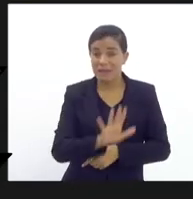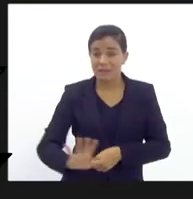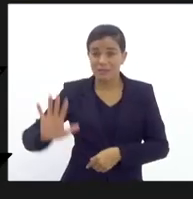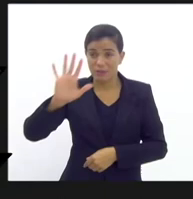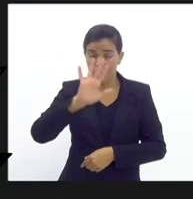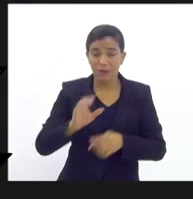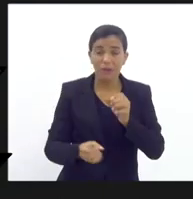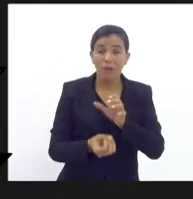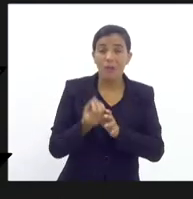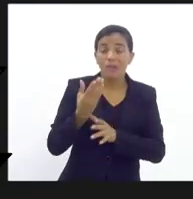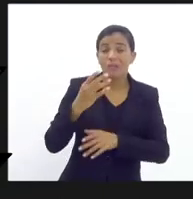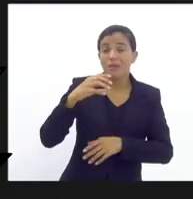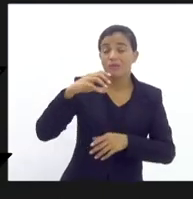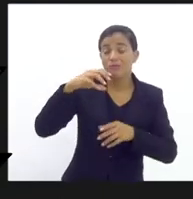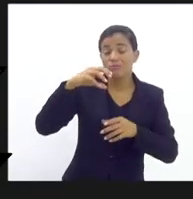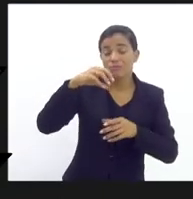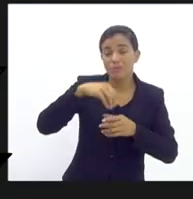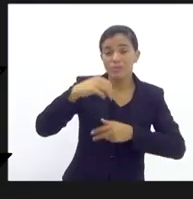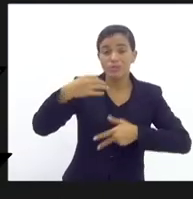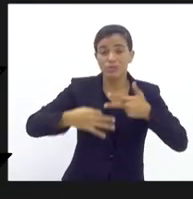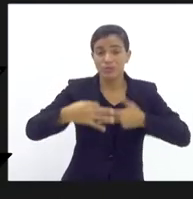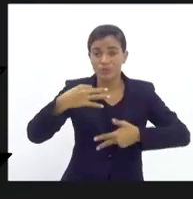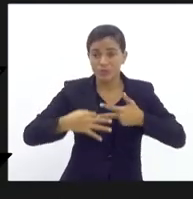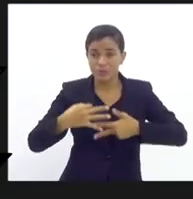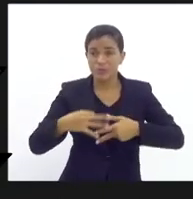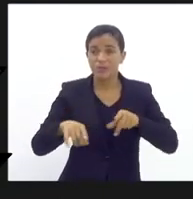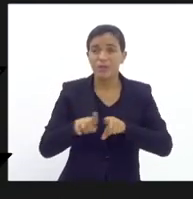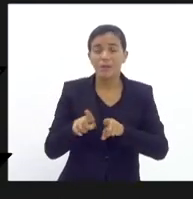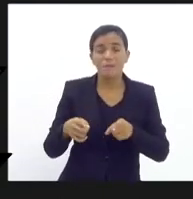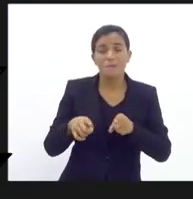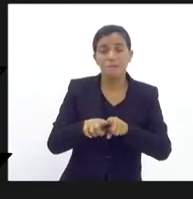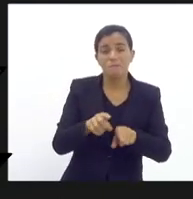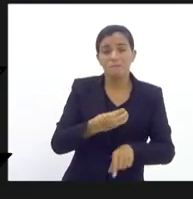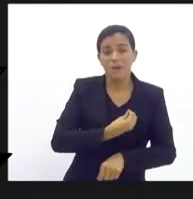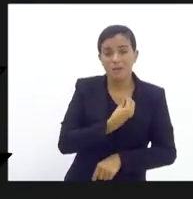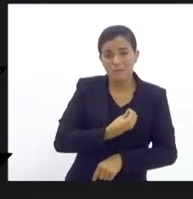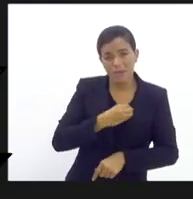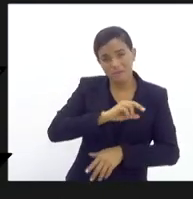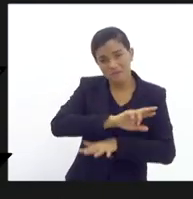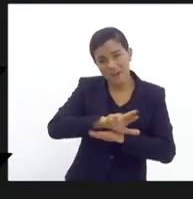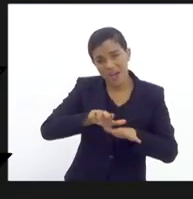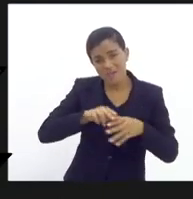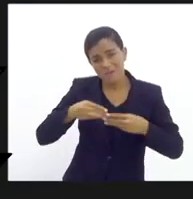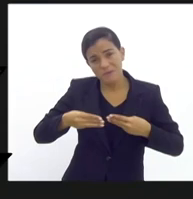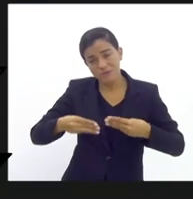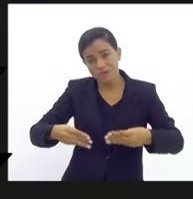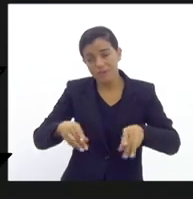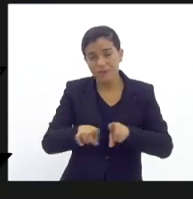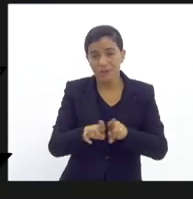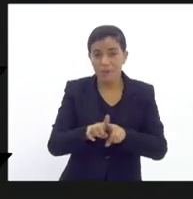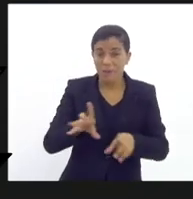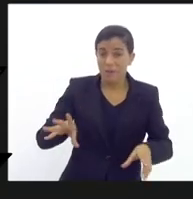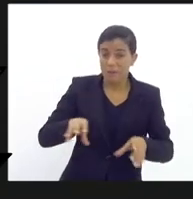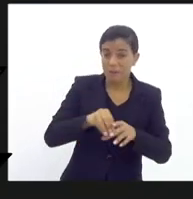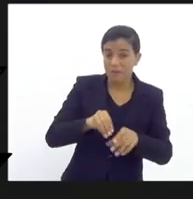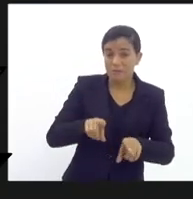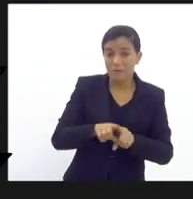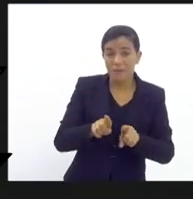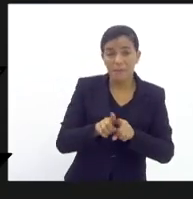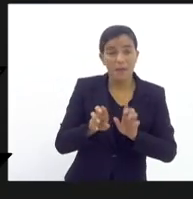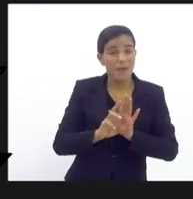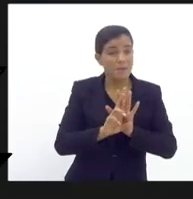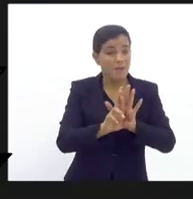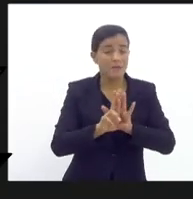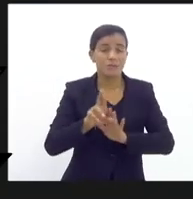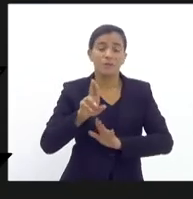construindo no ano do Ministério da Justiça que tem contato aí com a participação de muitos Ministérios com a participação de organizações